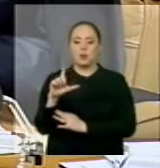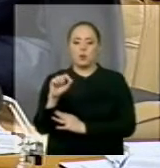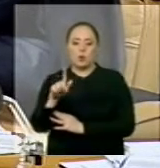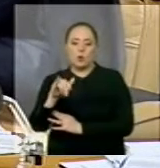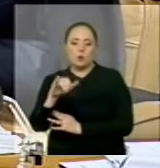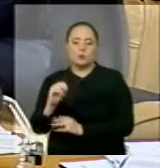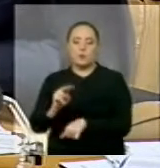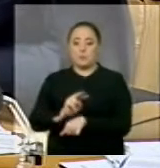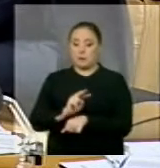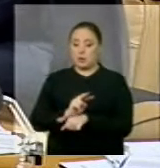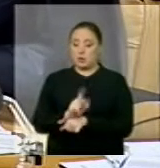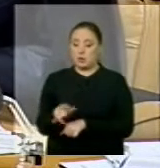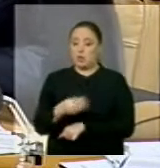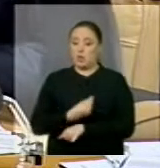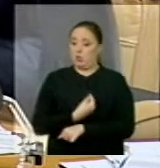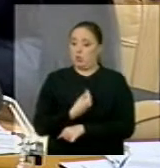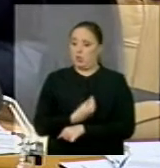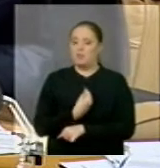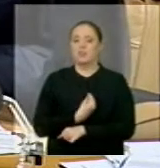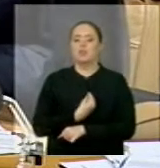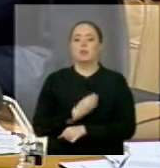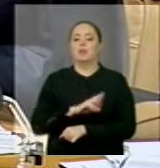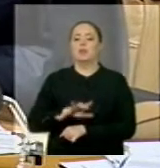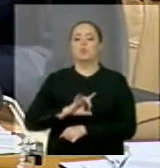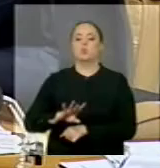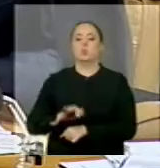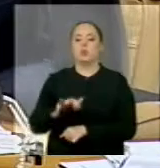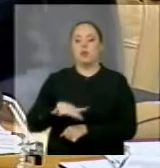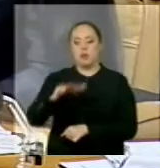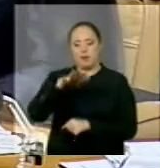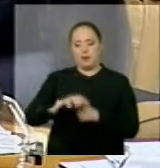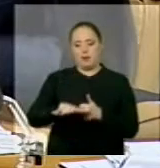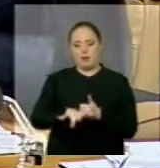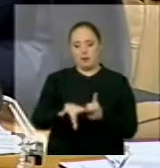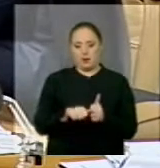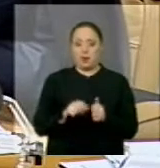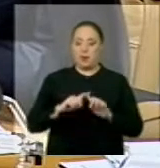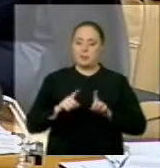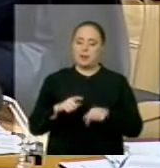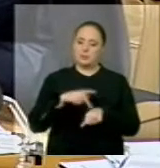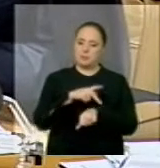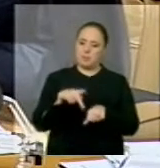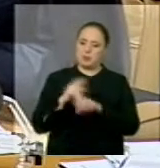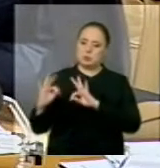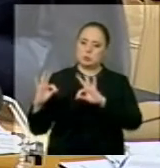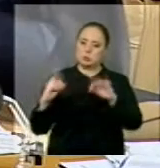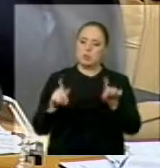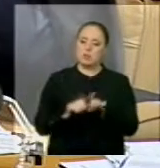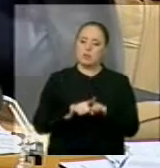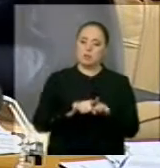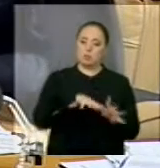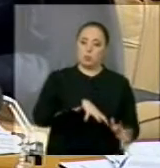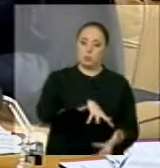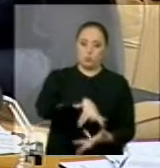manutenção da vida, não apenas na Amazônia Legal, mas em todo o país e mesmo em nosso planeta,